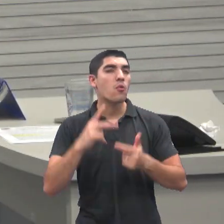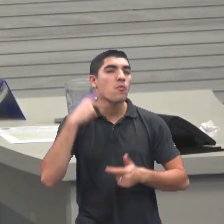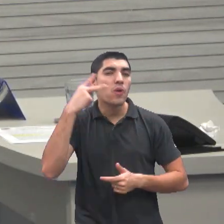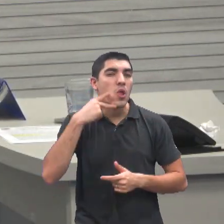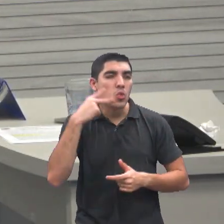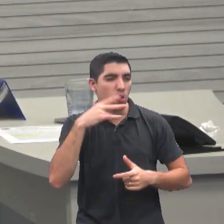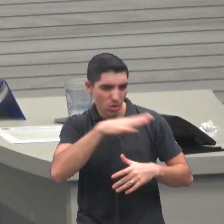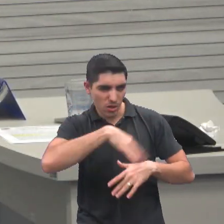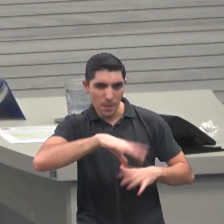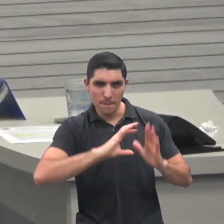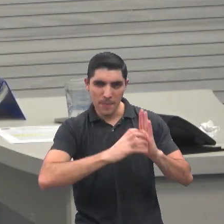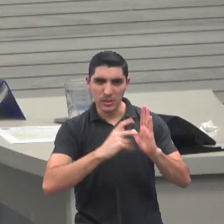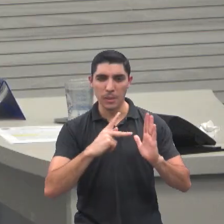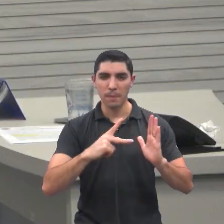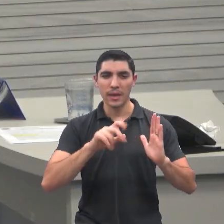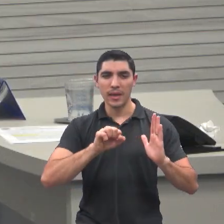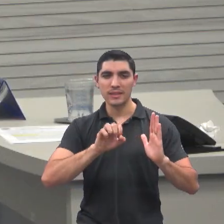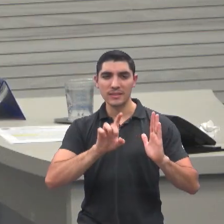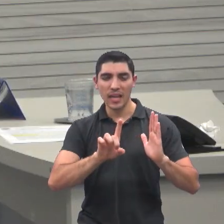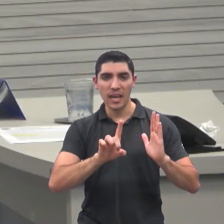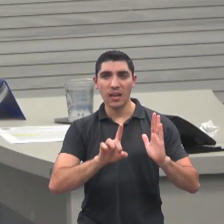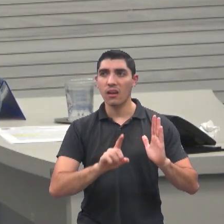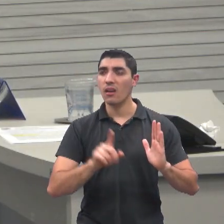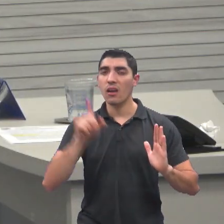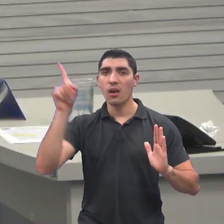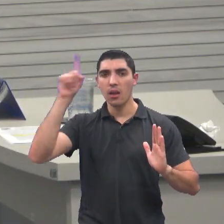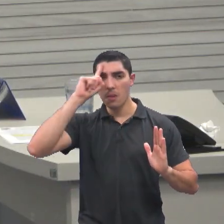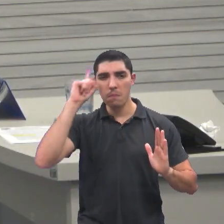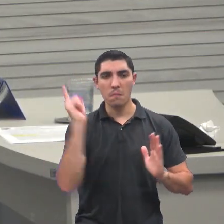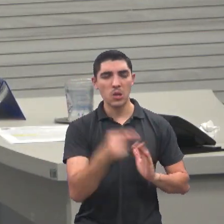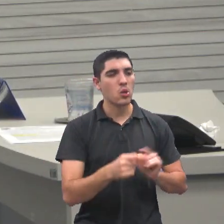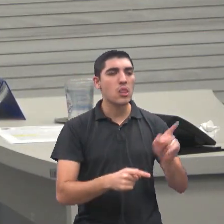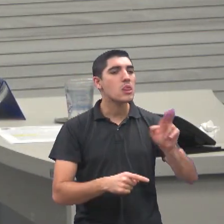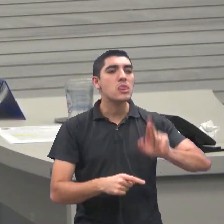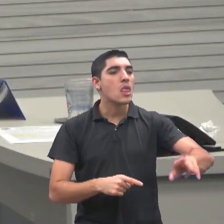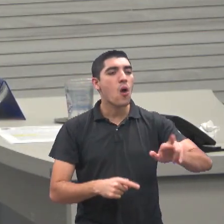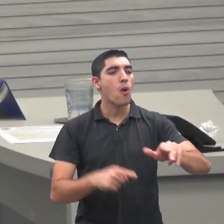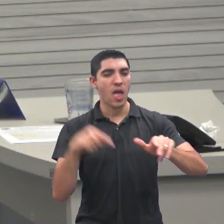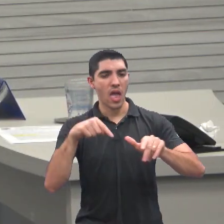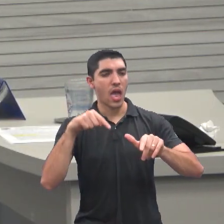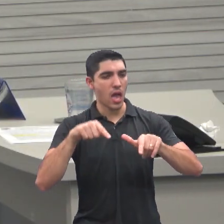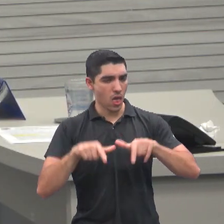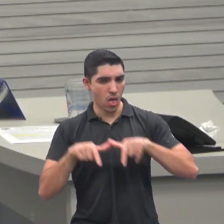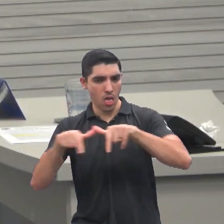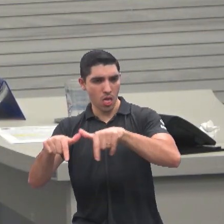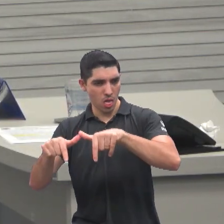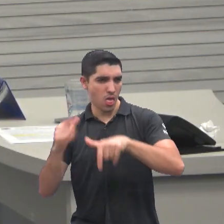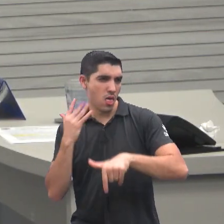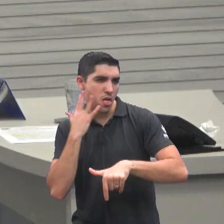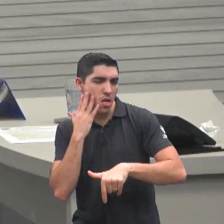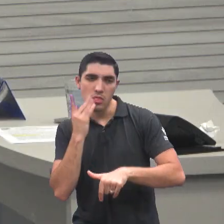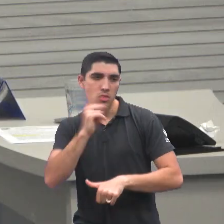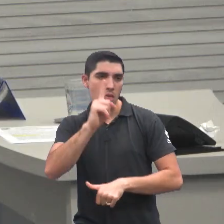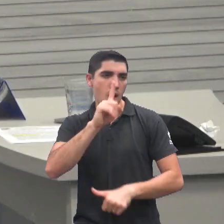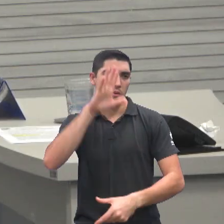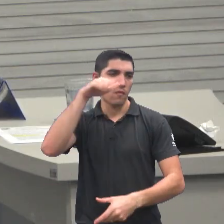foram orientados a votar contra o título, e, de fato, votaram contra o título do Tarcísio.